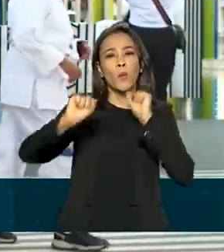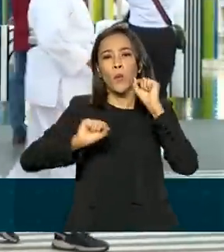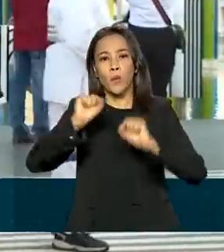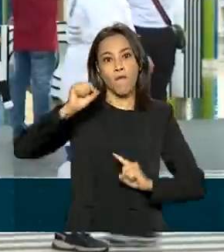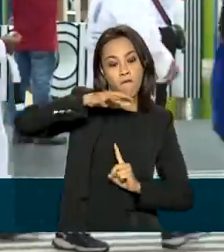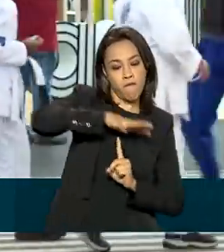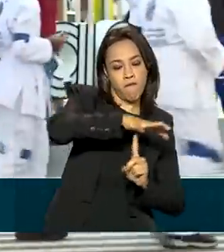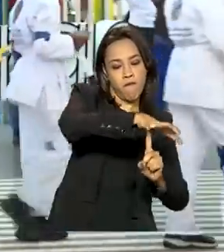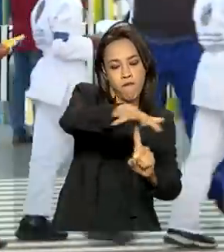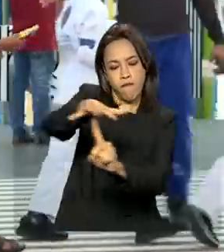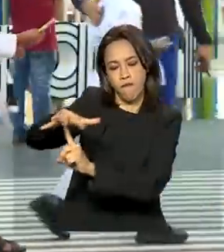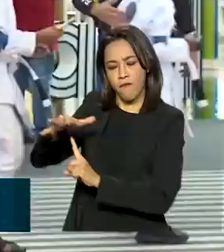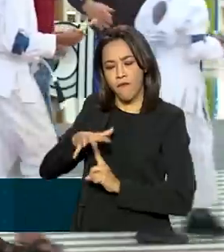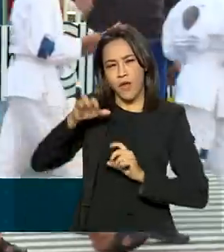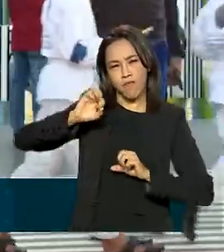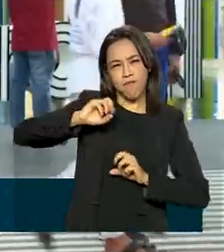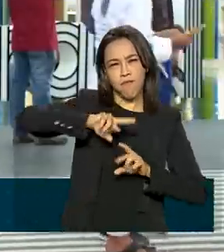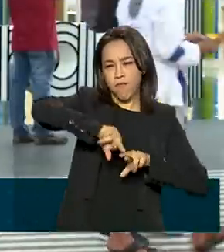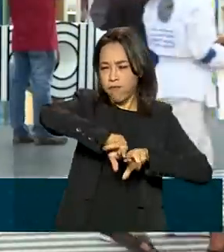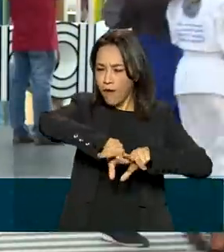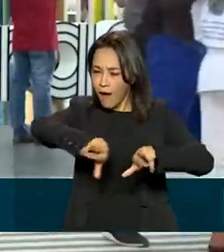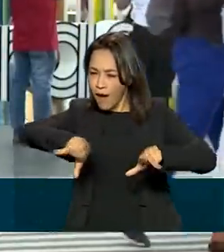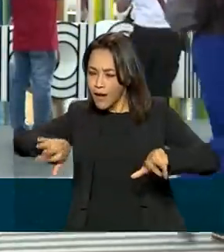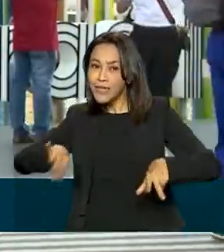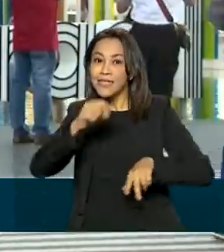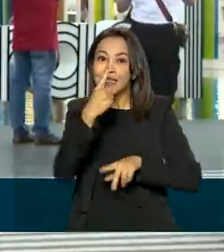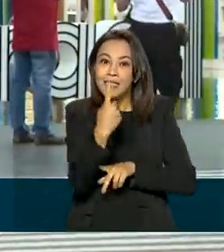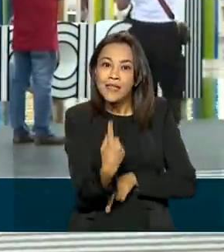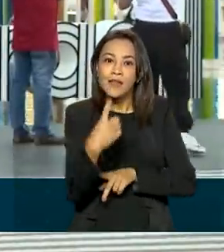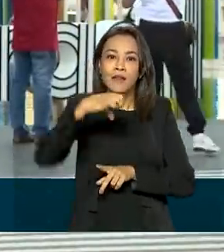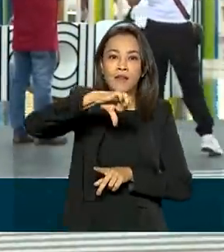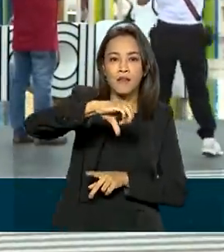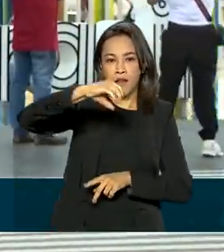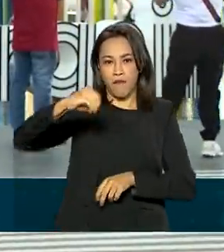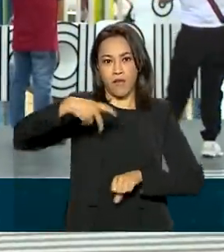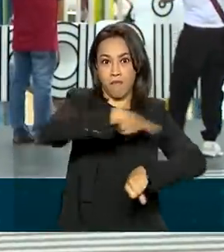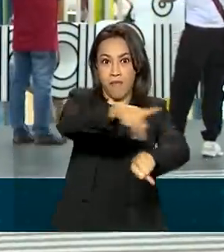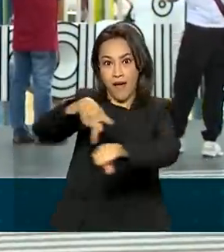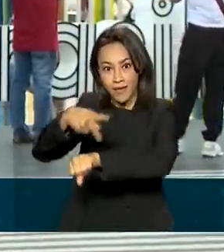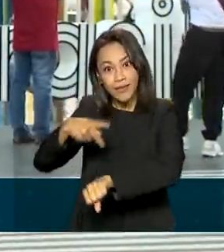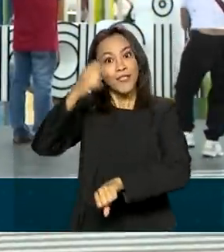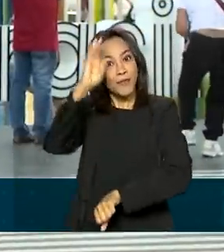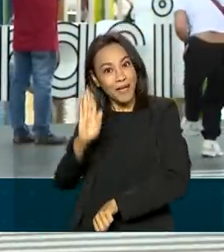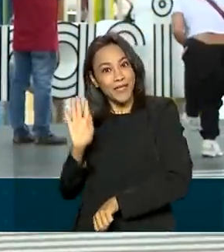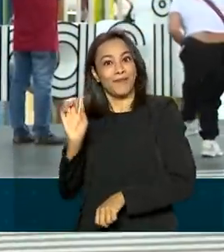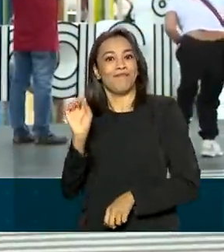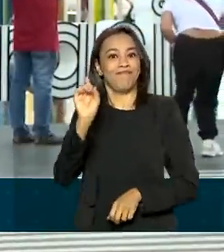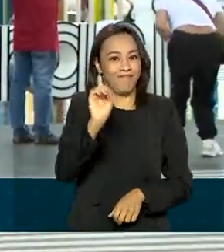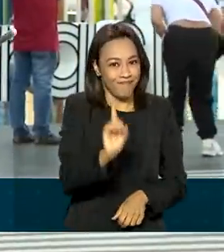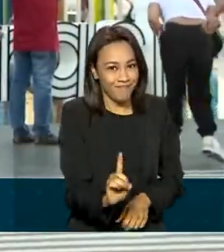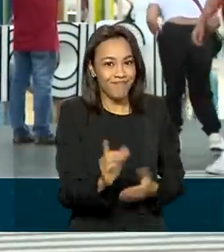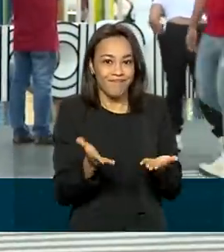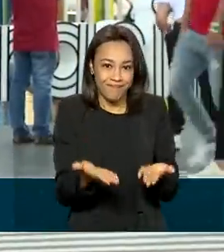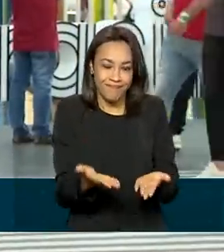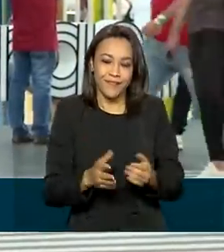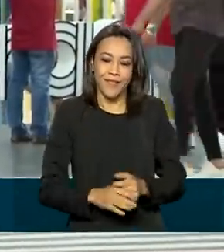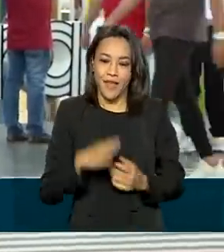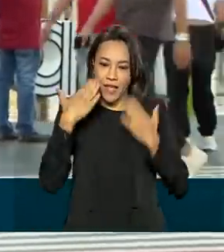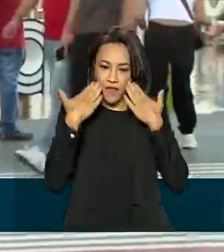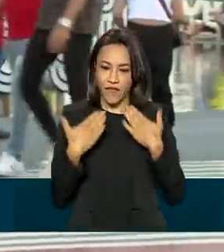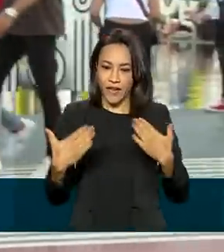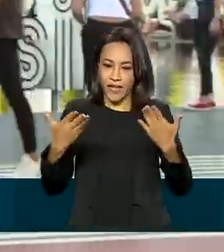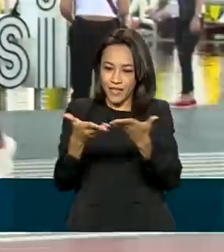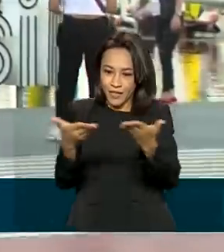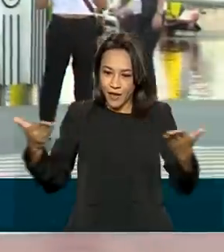feira e Internacional que reúne mais de 190 países entre eles o Brasil e a justamente em frente aqui é o